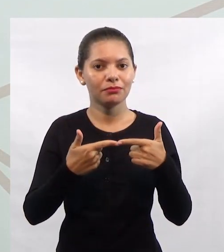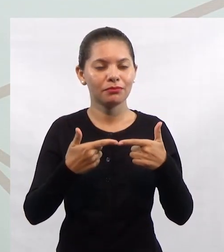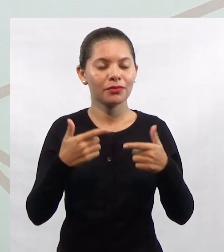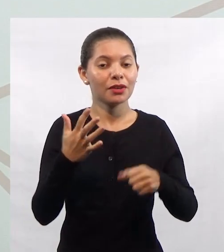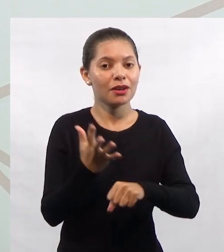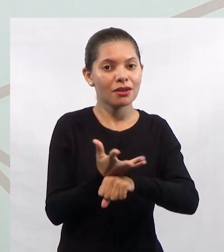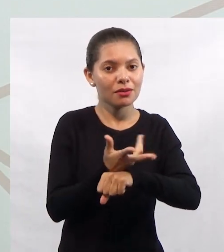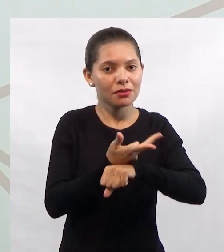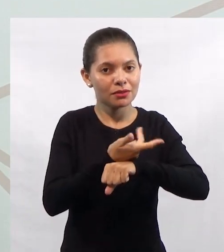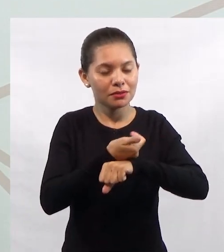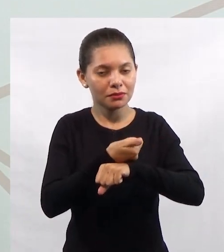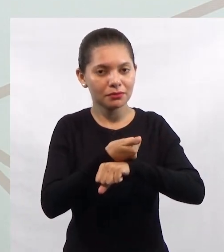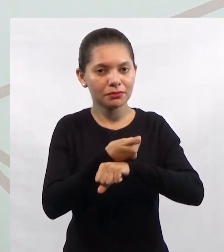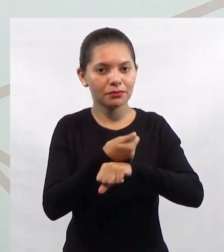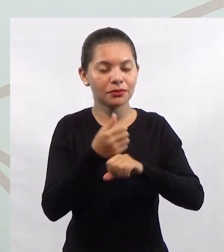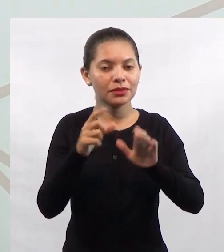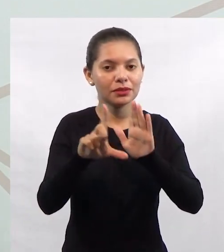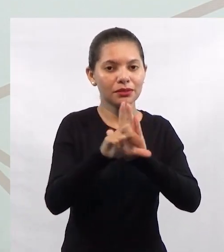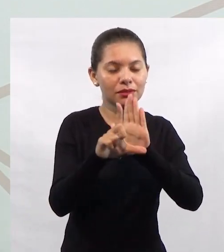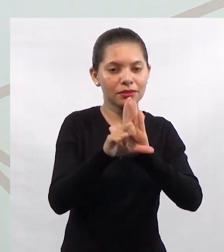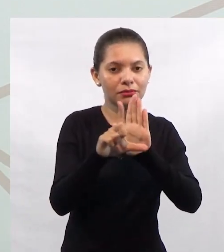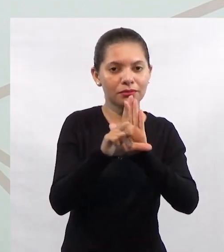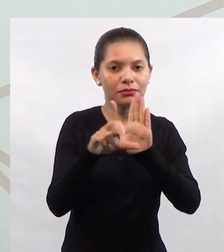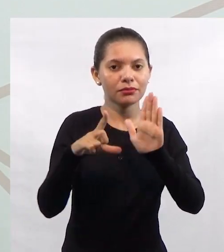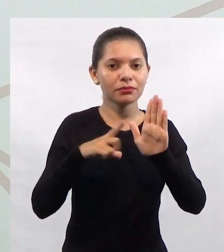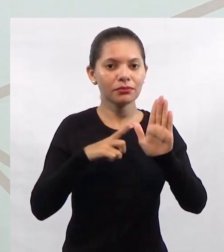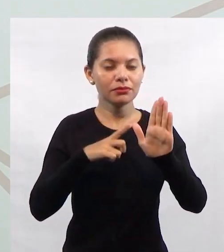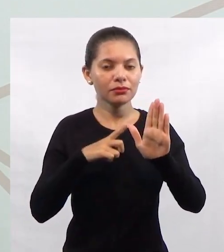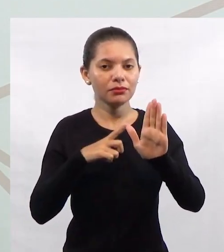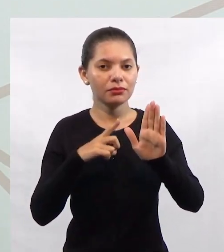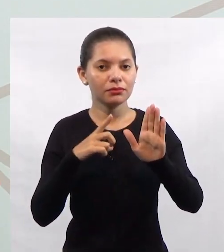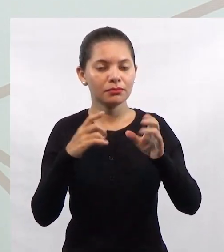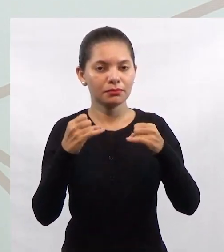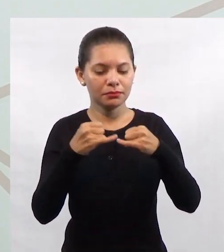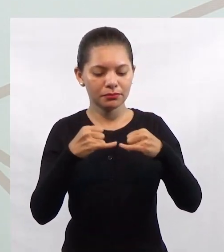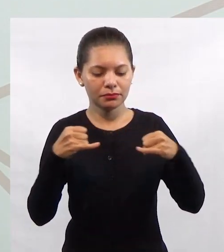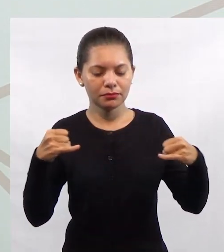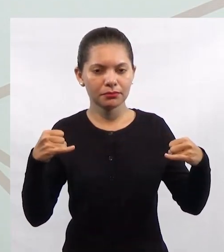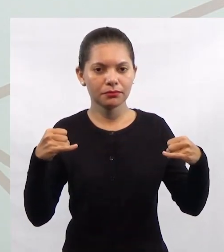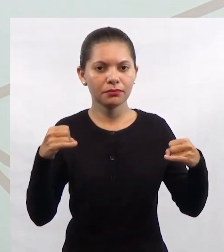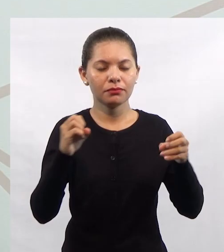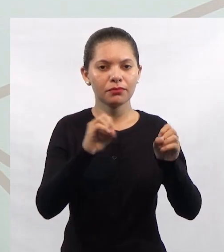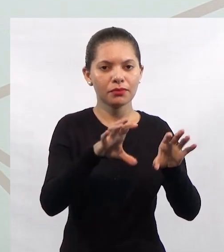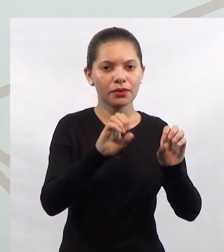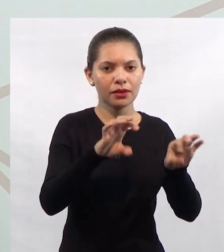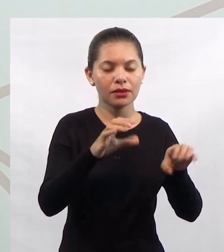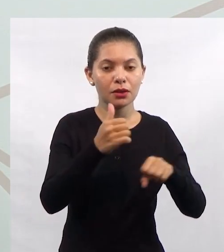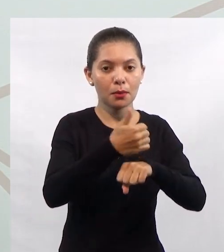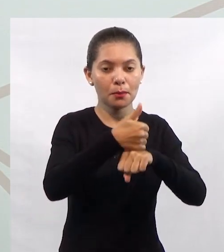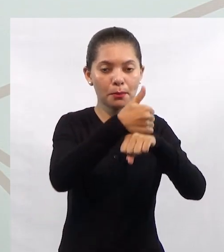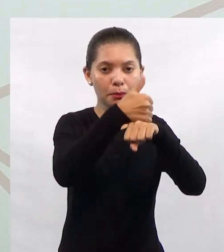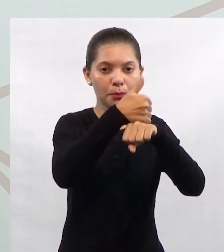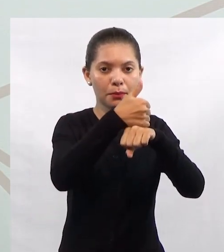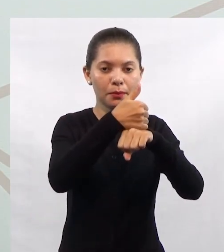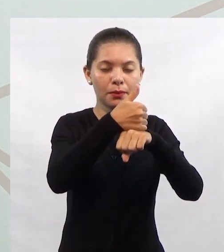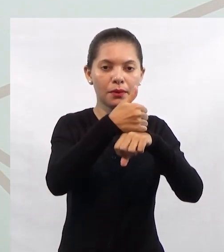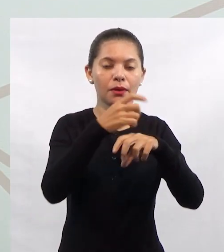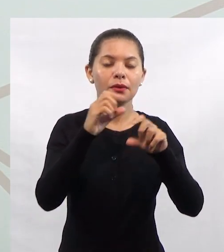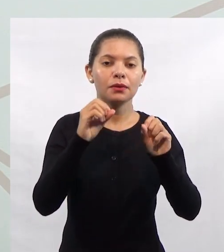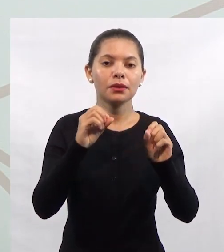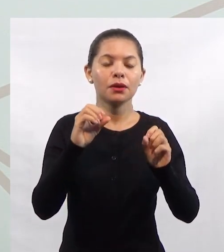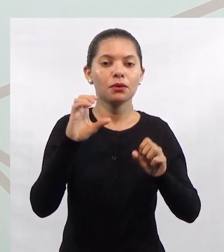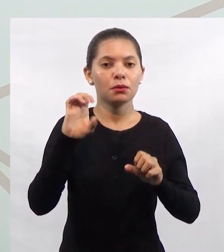de trabalho. E por isso ela é qualificadora. E por isso a LDB prevê que ela esteja alinhada com a educação